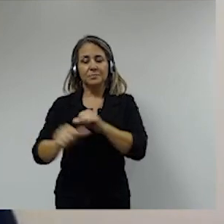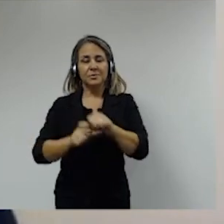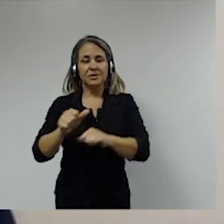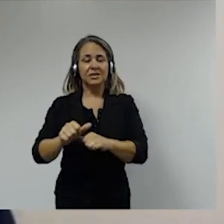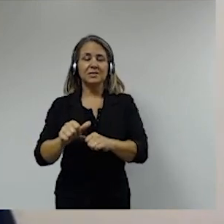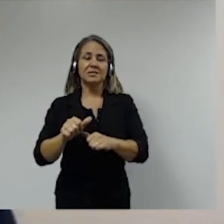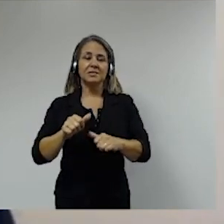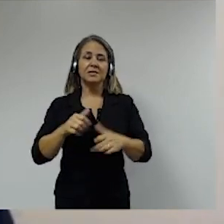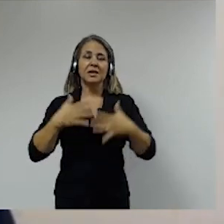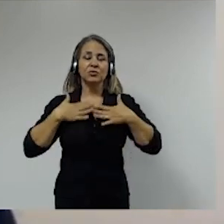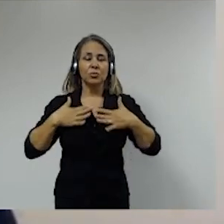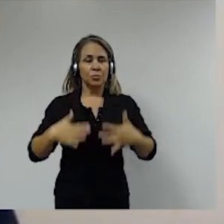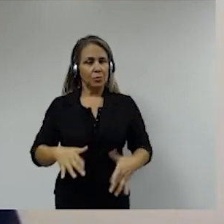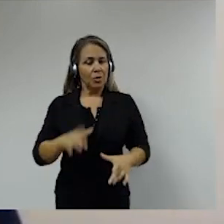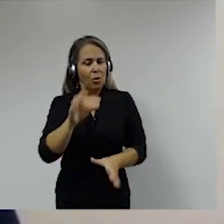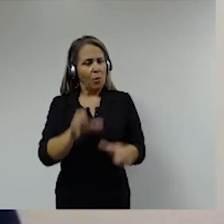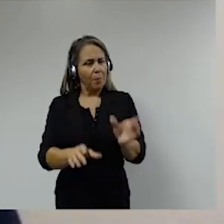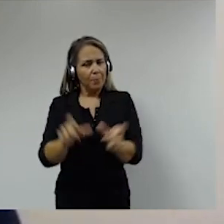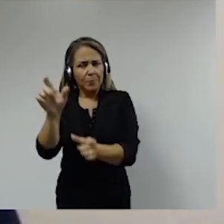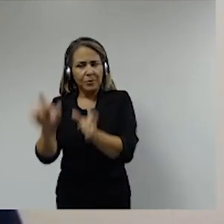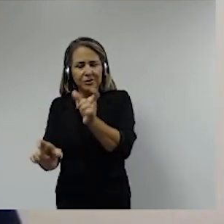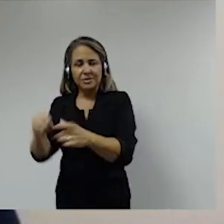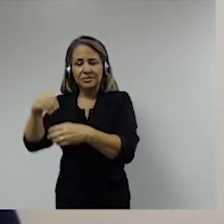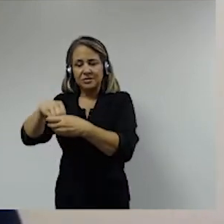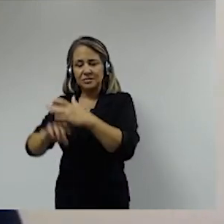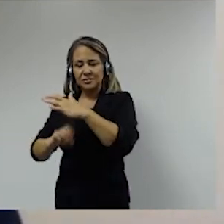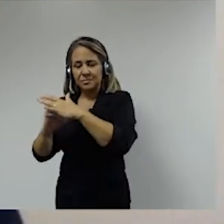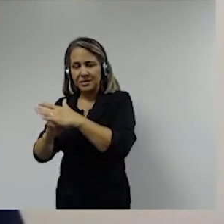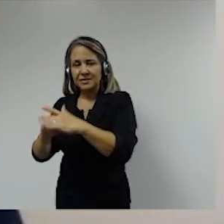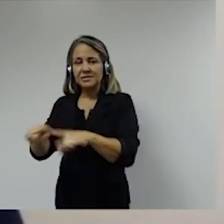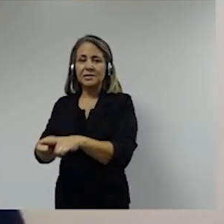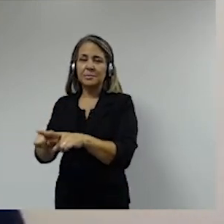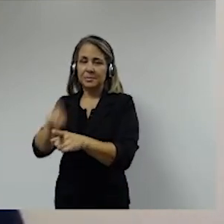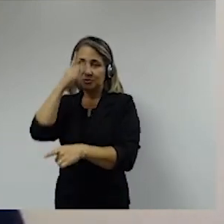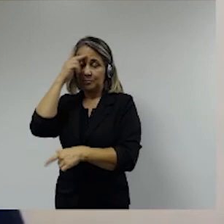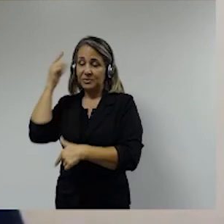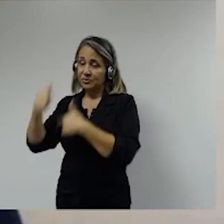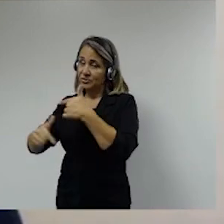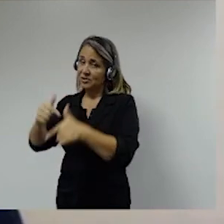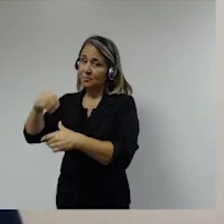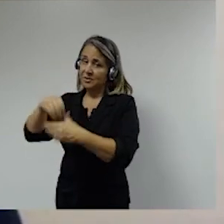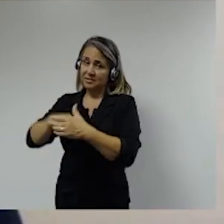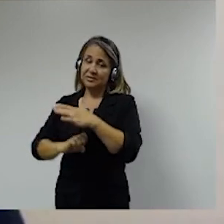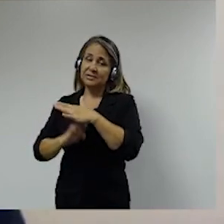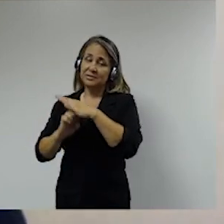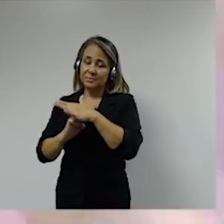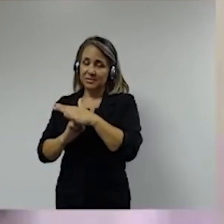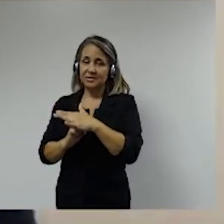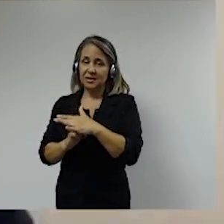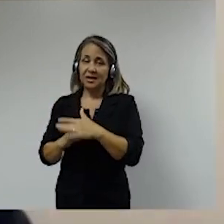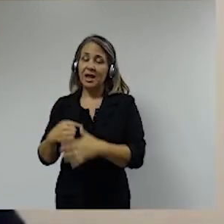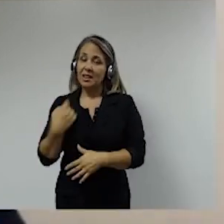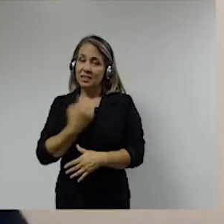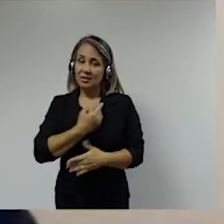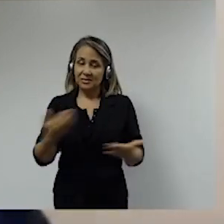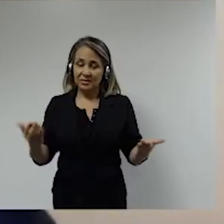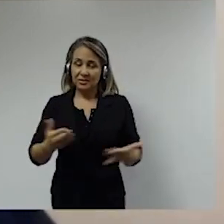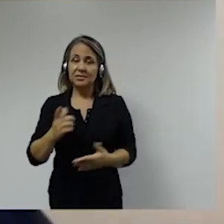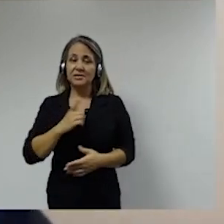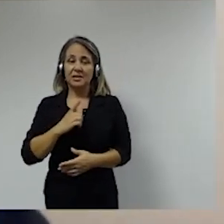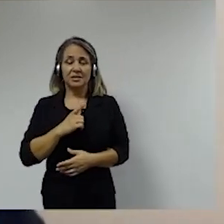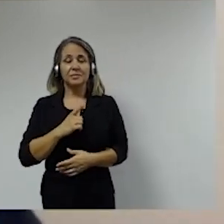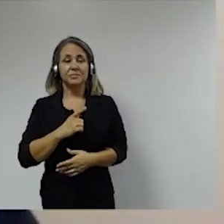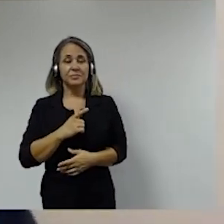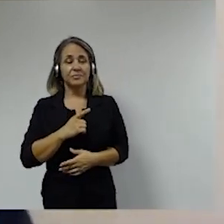comportamentais, tanto para as empresas como para os empregados. E agora, o que nos cabe, e inclusive o objeto dessa